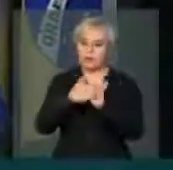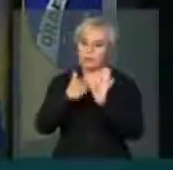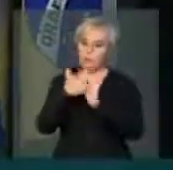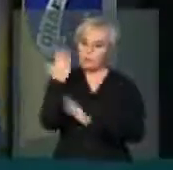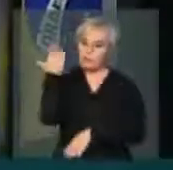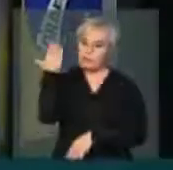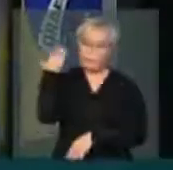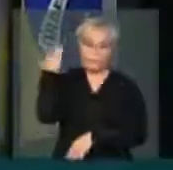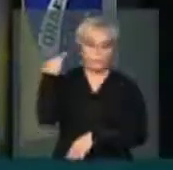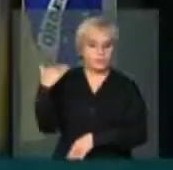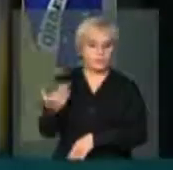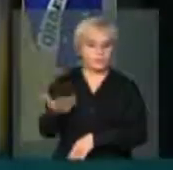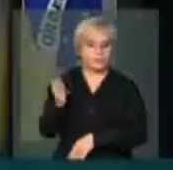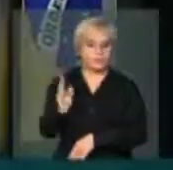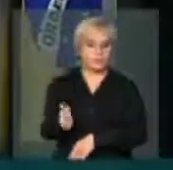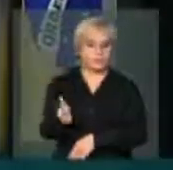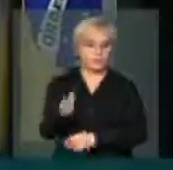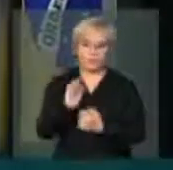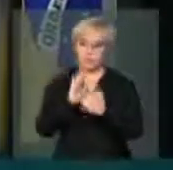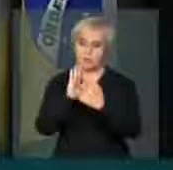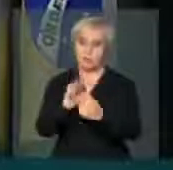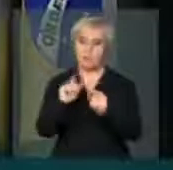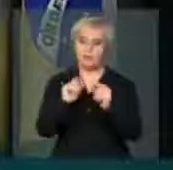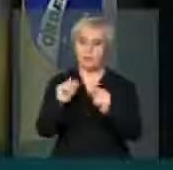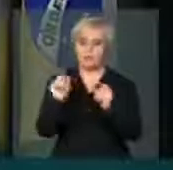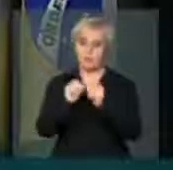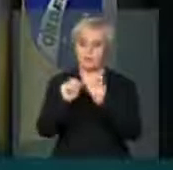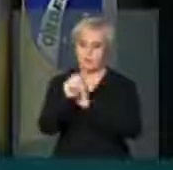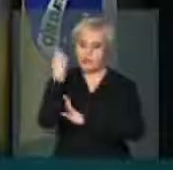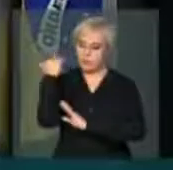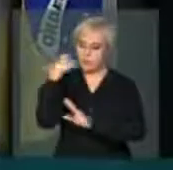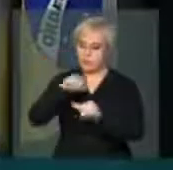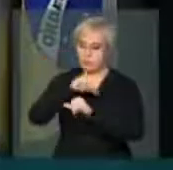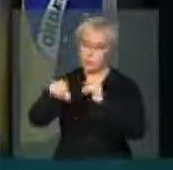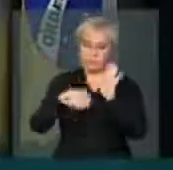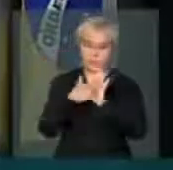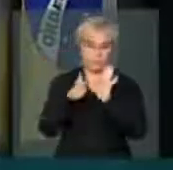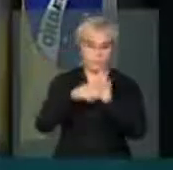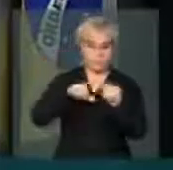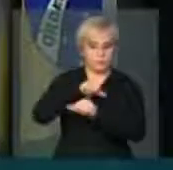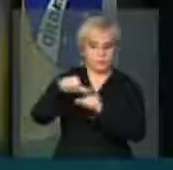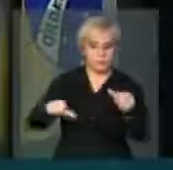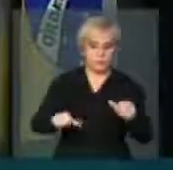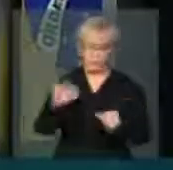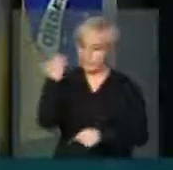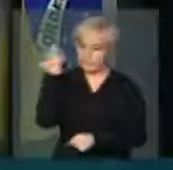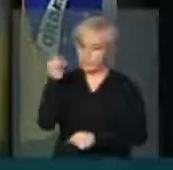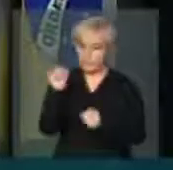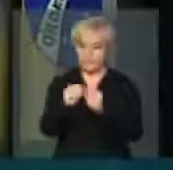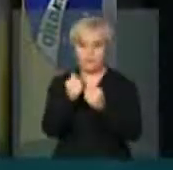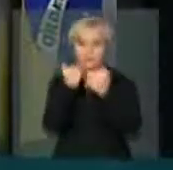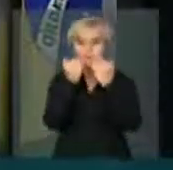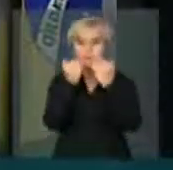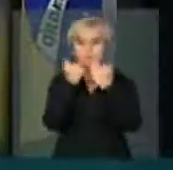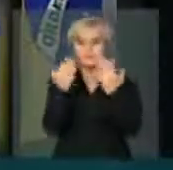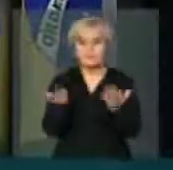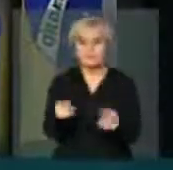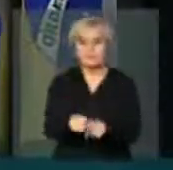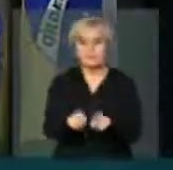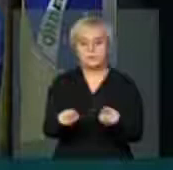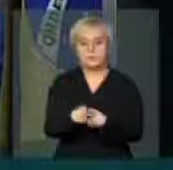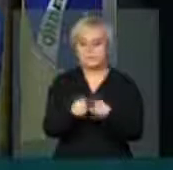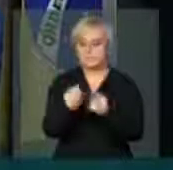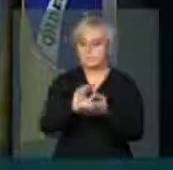outras vezes, o que mostra que as que ele fez não deram certo. Depois, como não tem recursos para